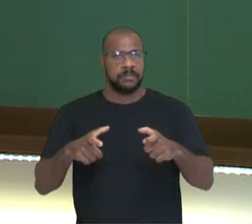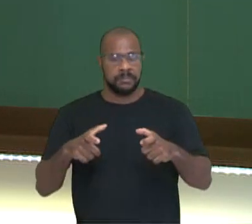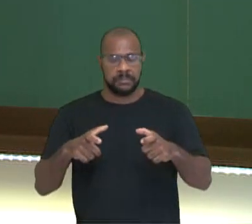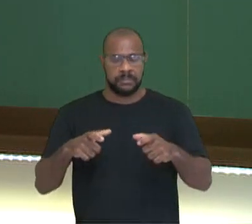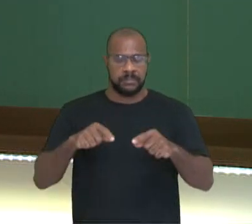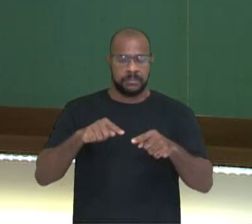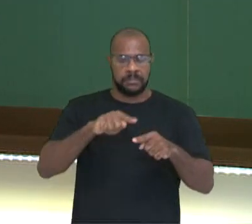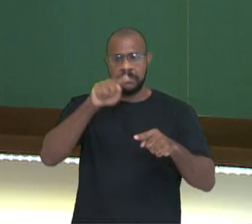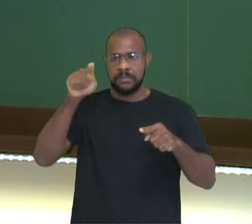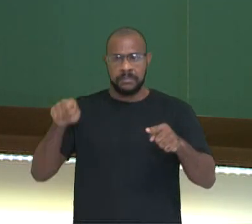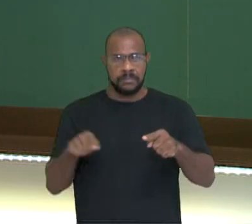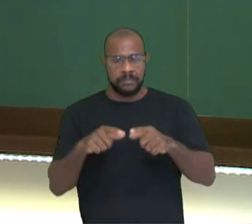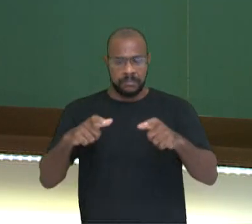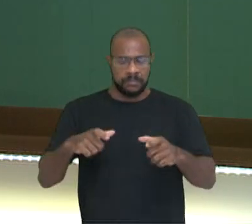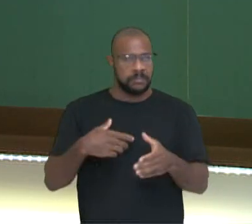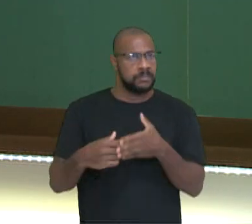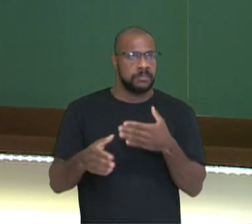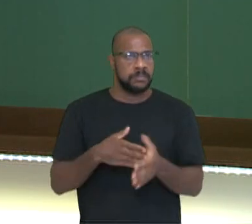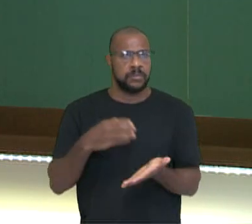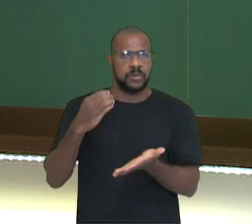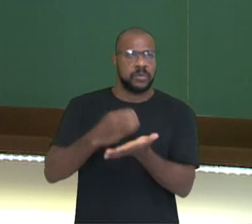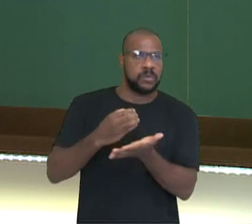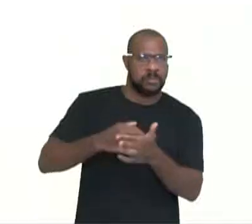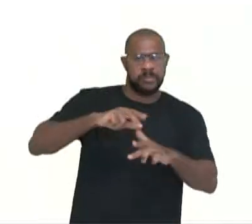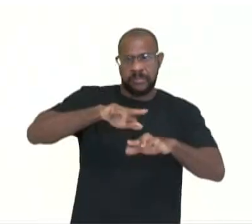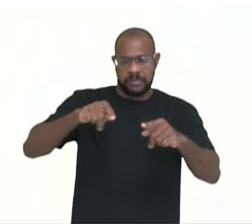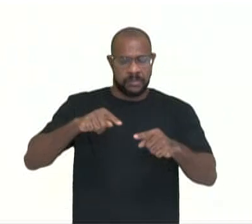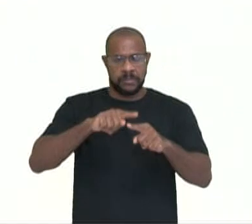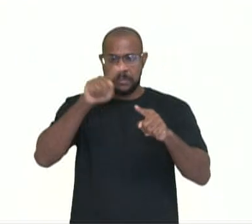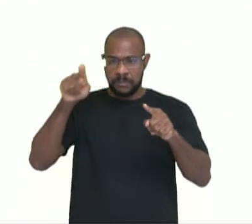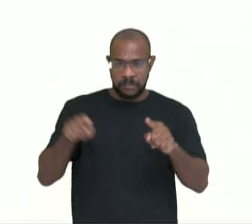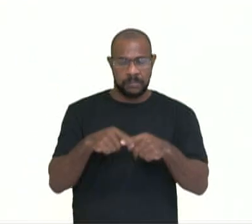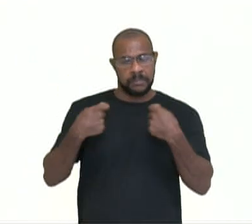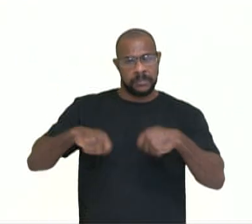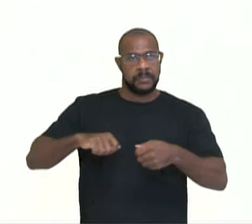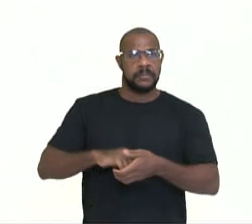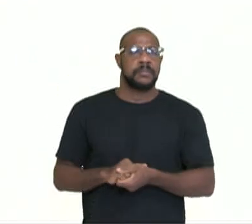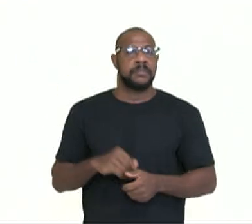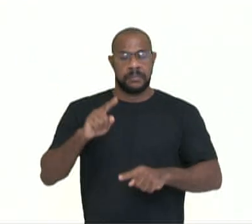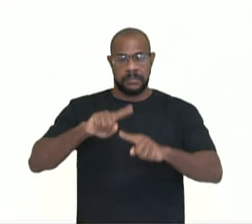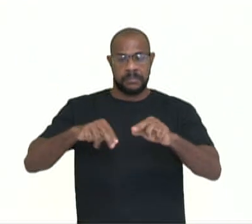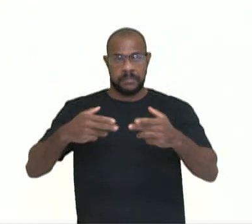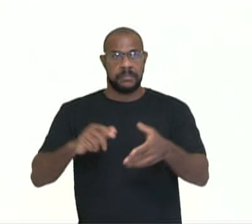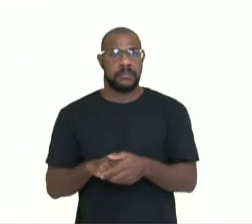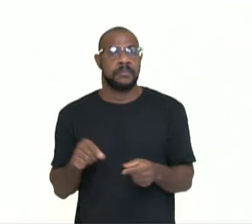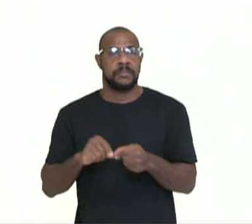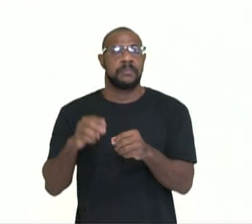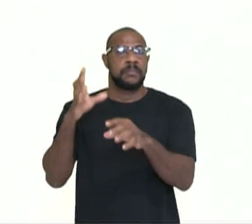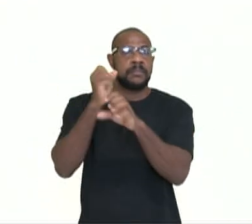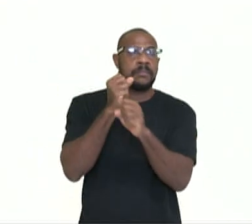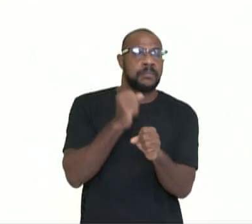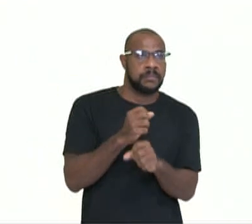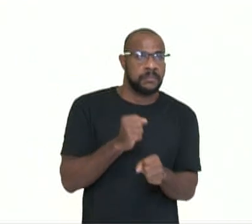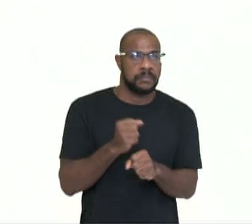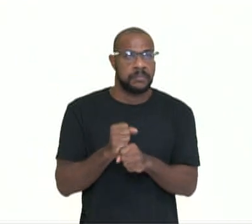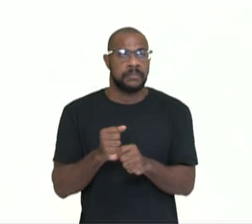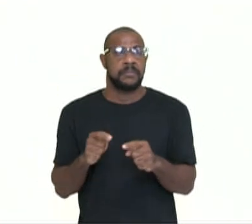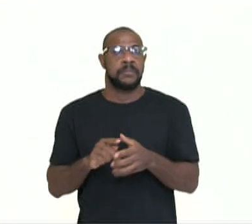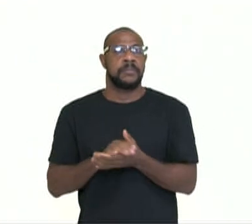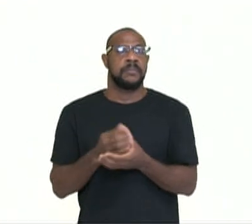redonda. Até de requeijão, um copo, algo redondo. Então, o que a gente vai fazer? A gente vai calcular a medida de um ângulo